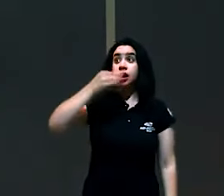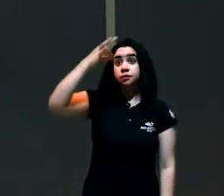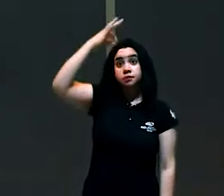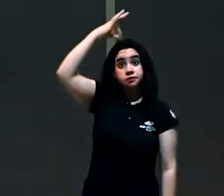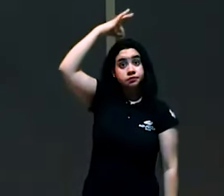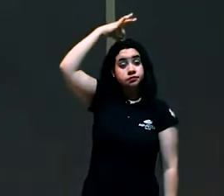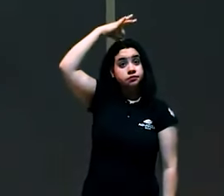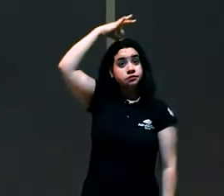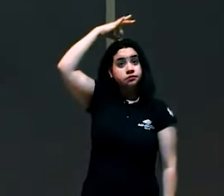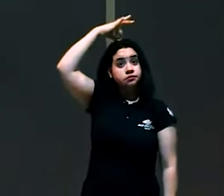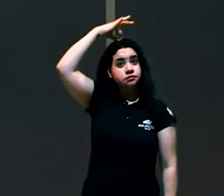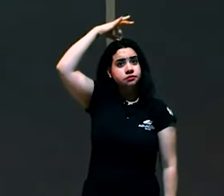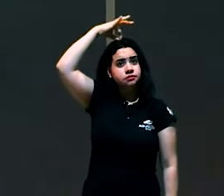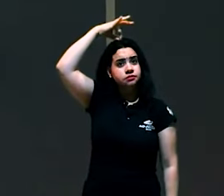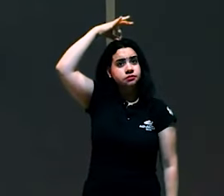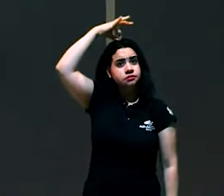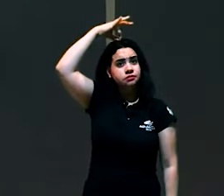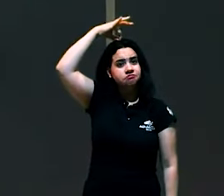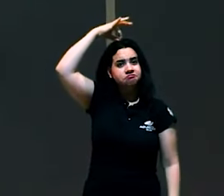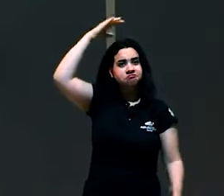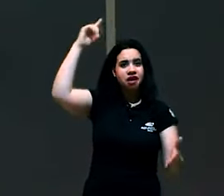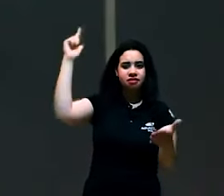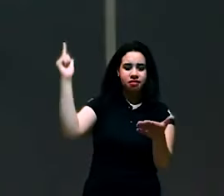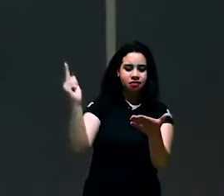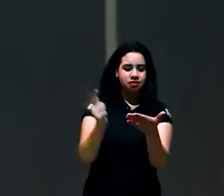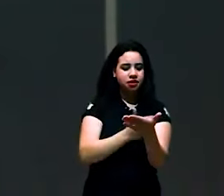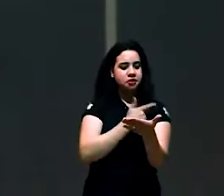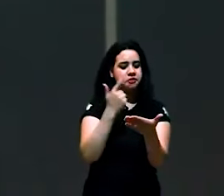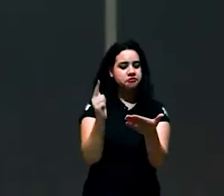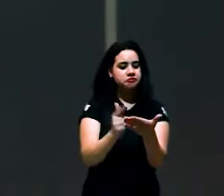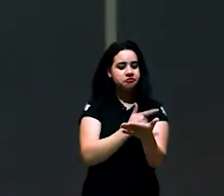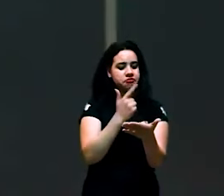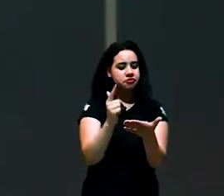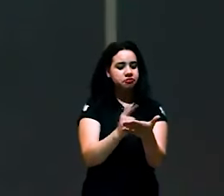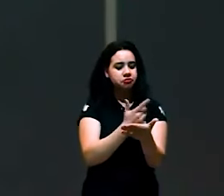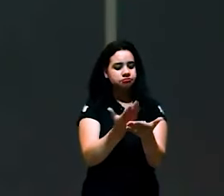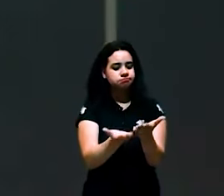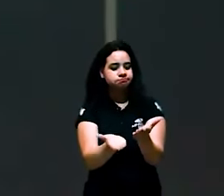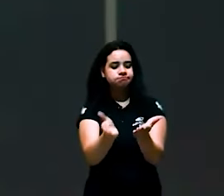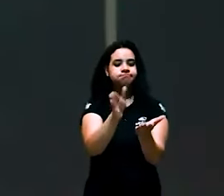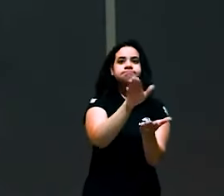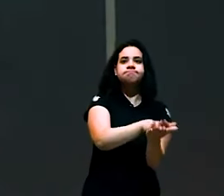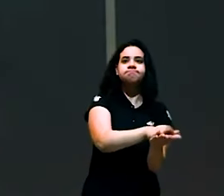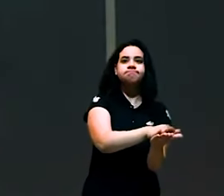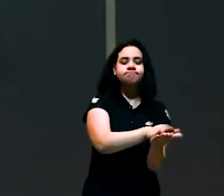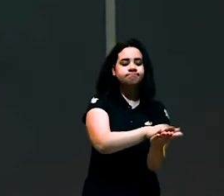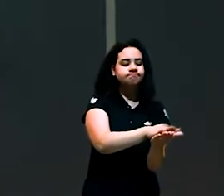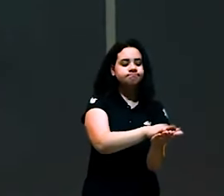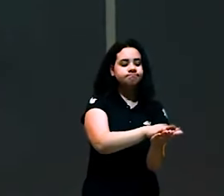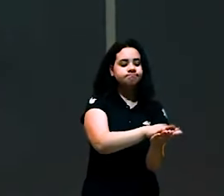livros, achei Deus na Bíblia. Eu vou repetir: quando eu fechei meus